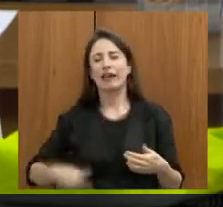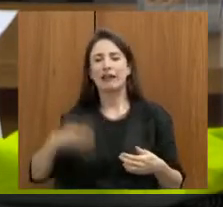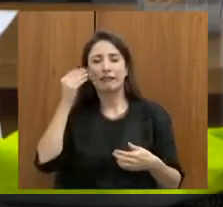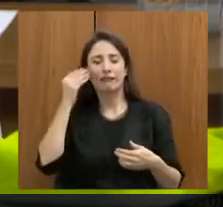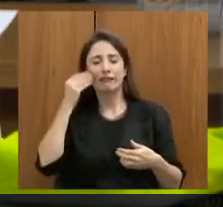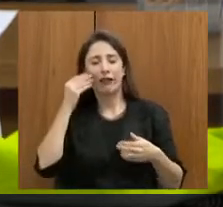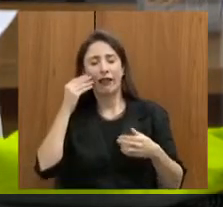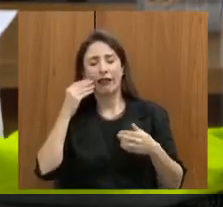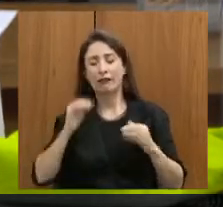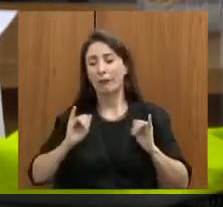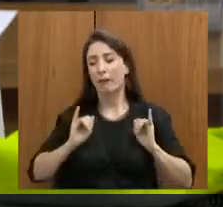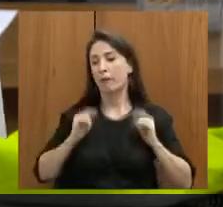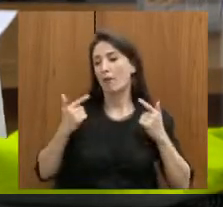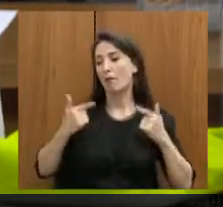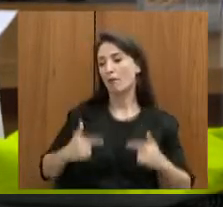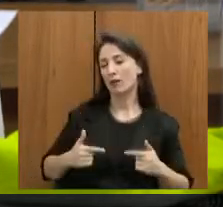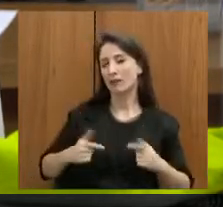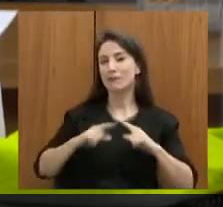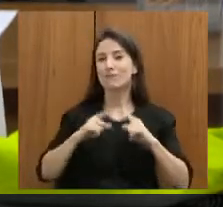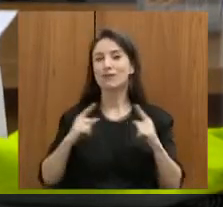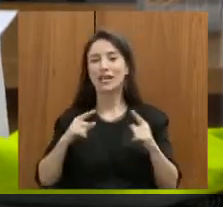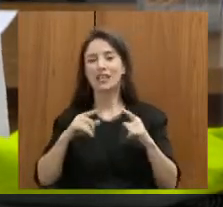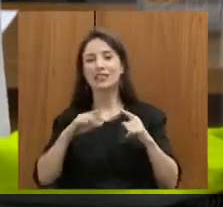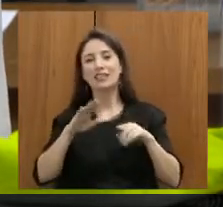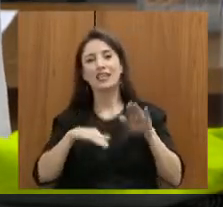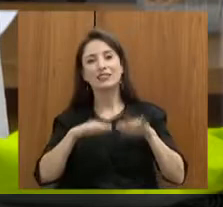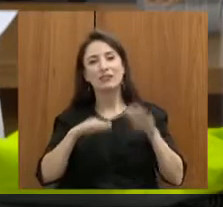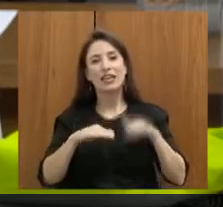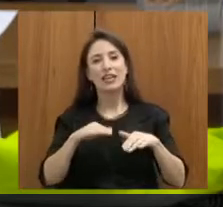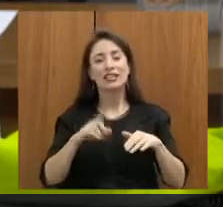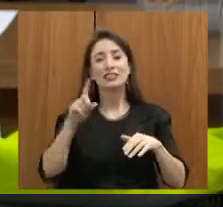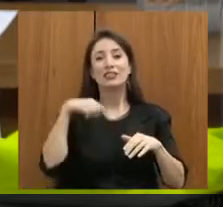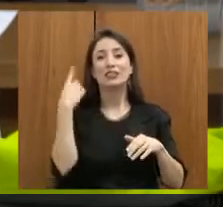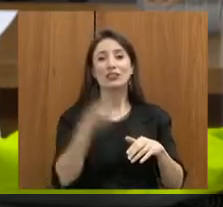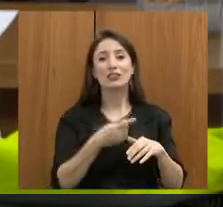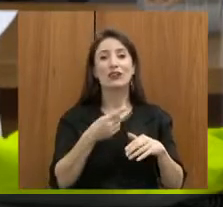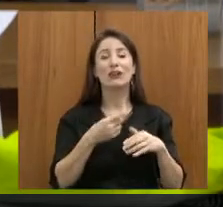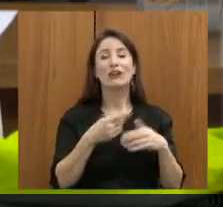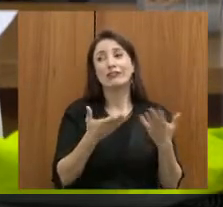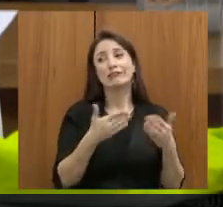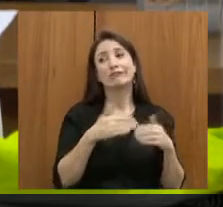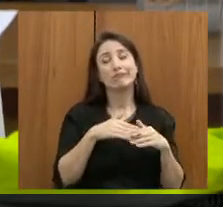enquanto a nossa fatia às vezes em poder o estado